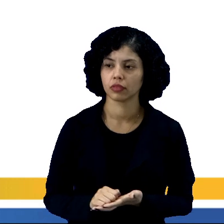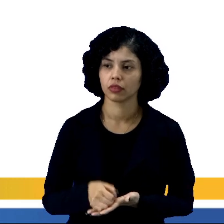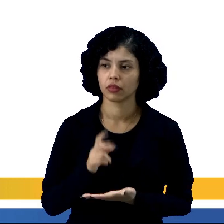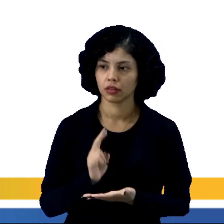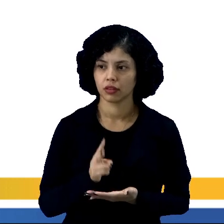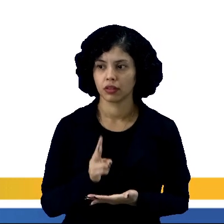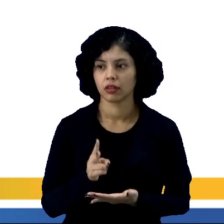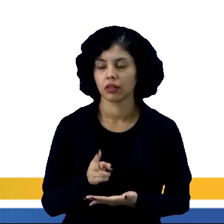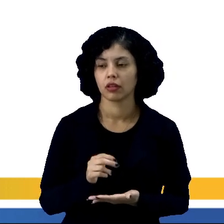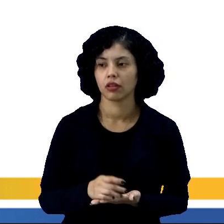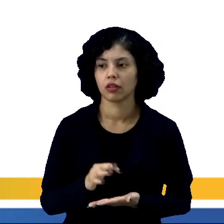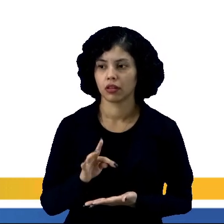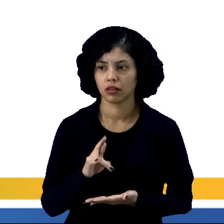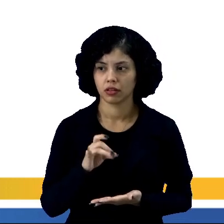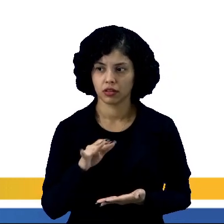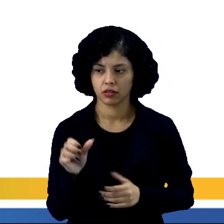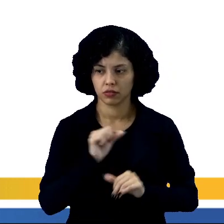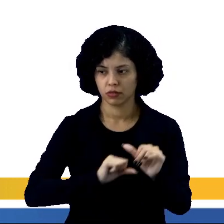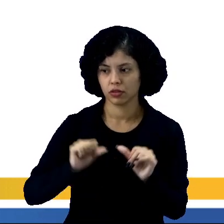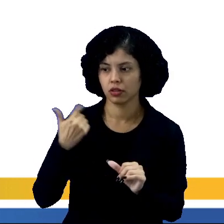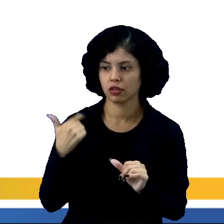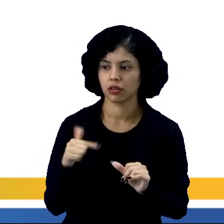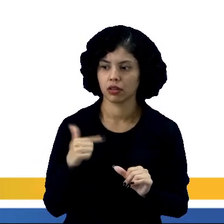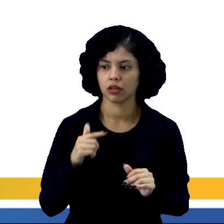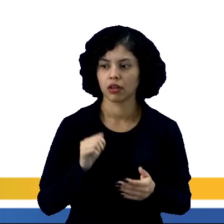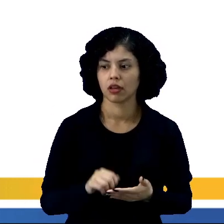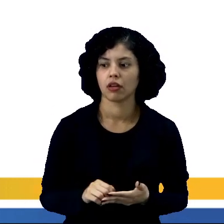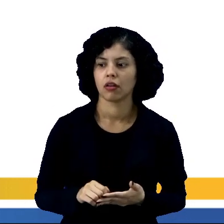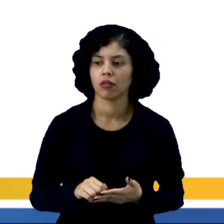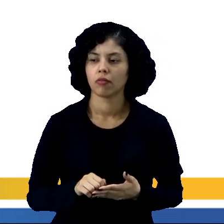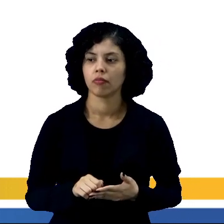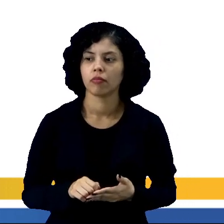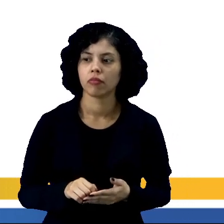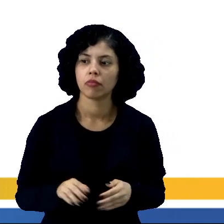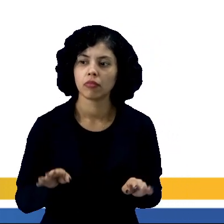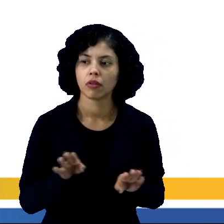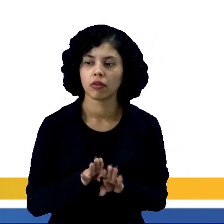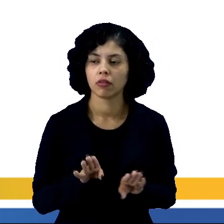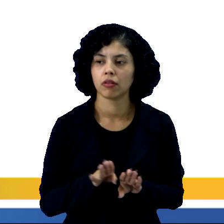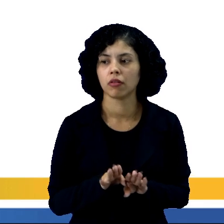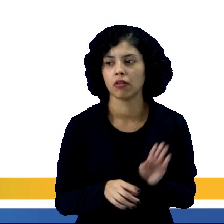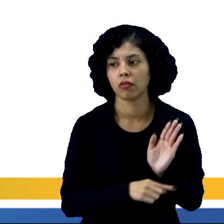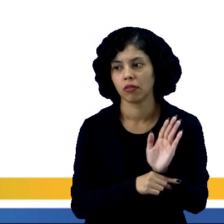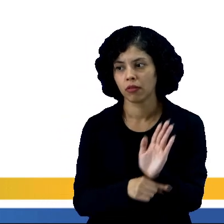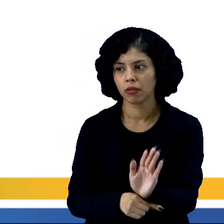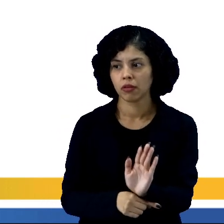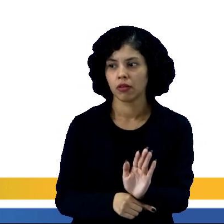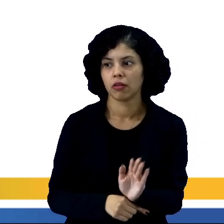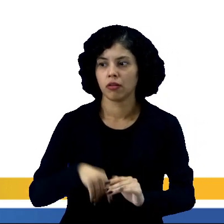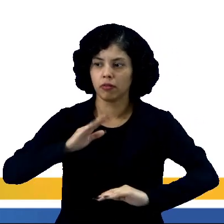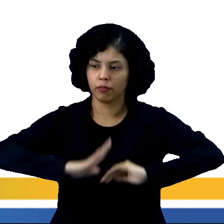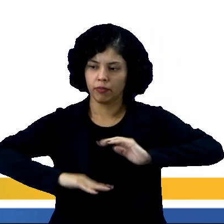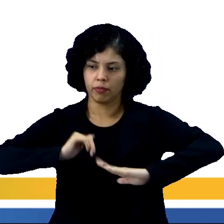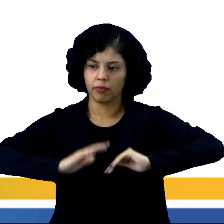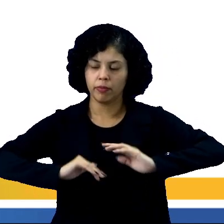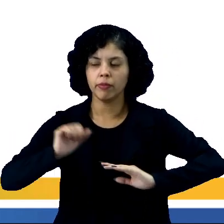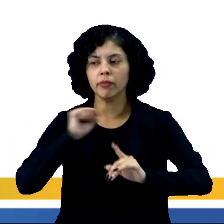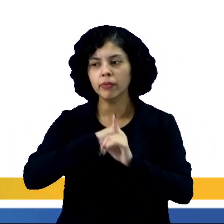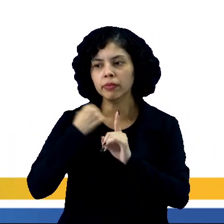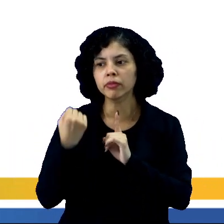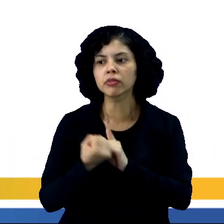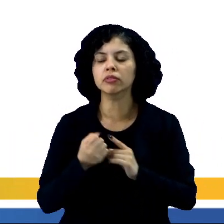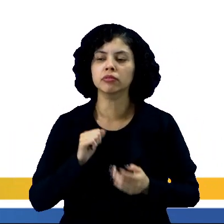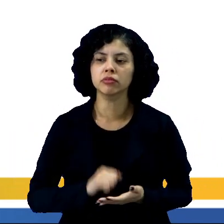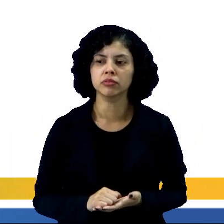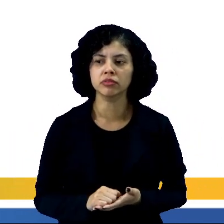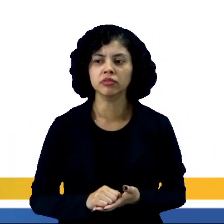Da mesma forma, não? Sem alteração. E tipos, né? Representante de um grupo profissional ou social,